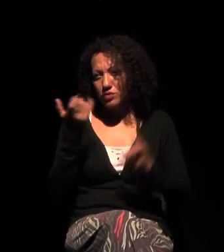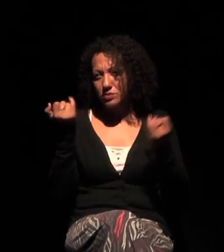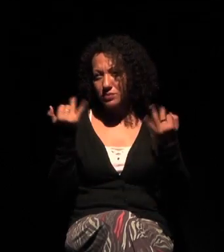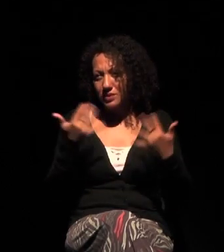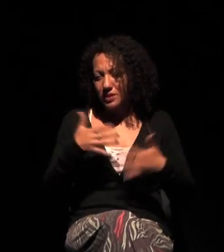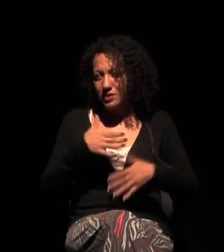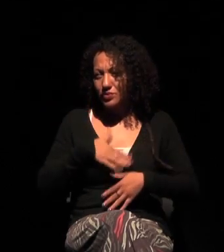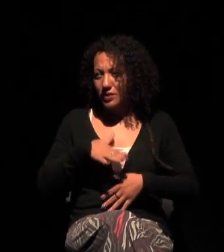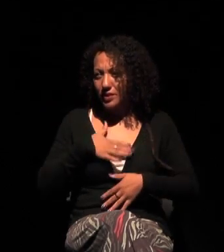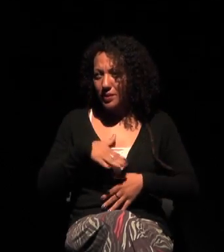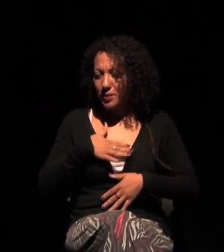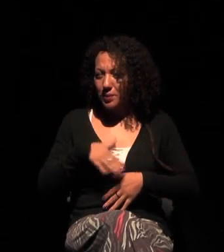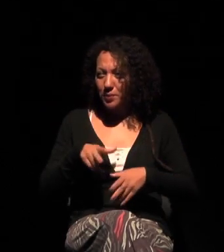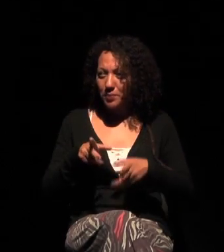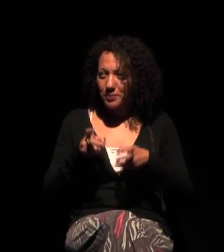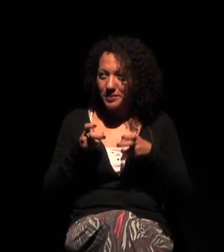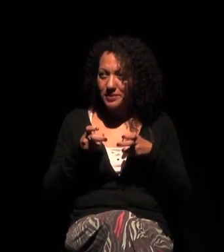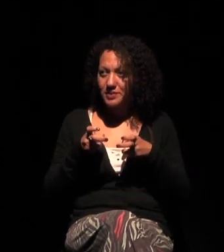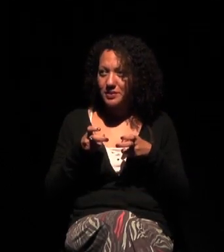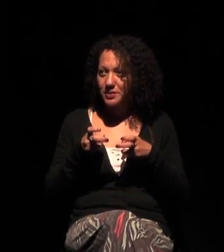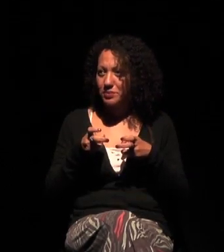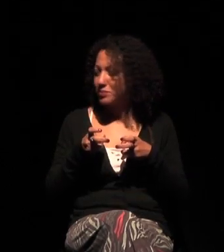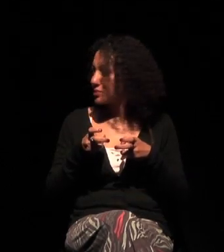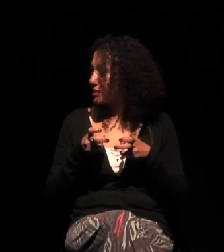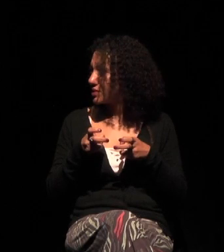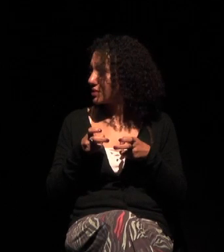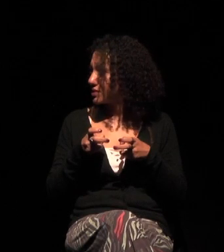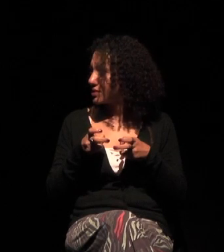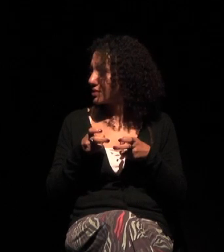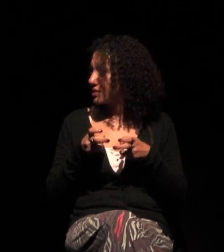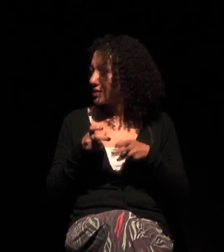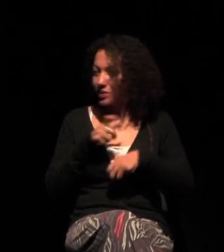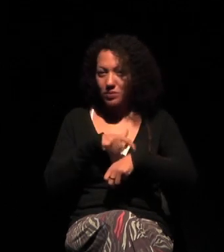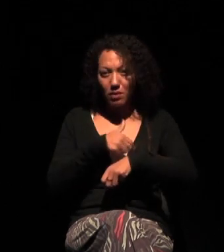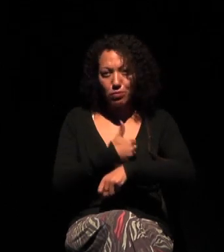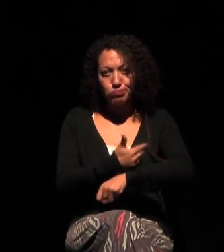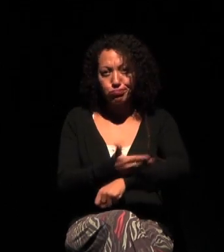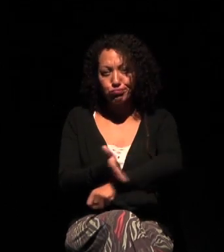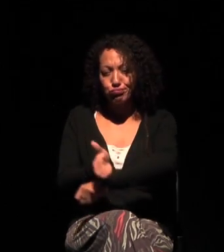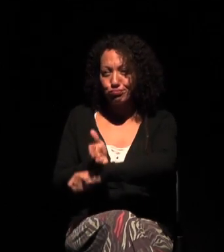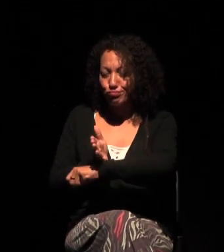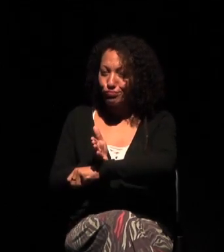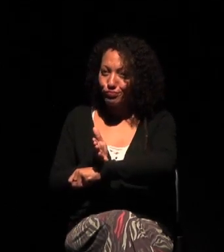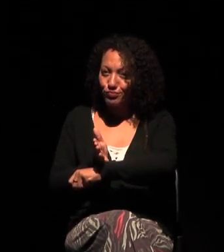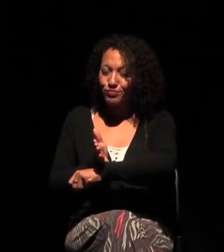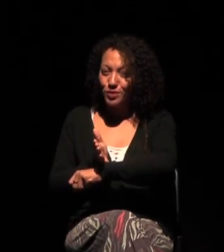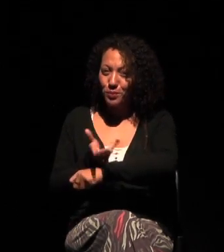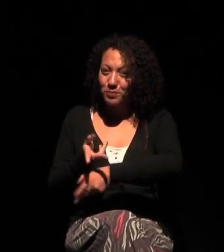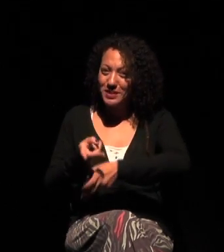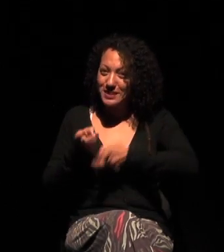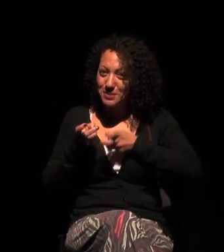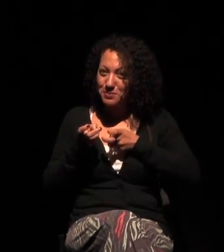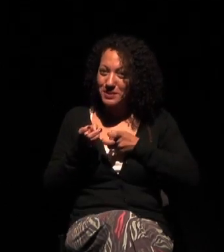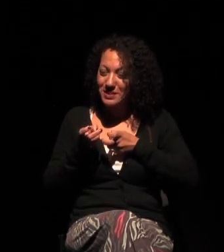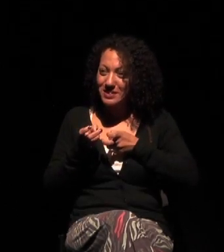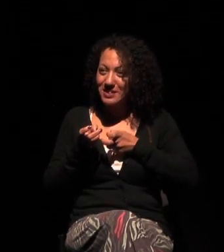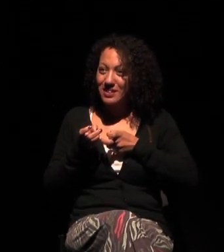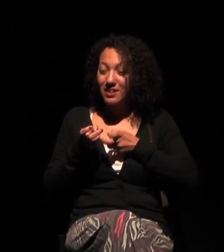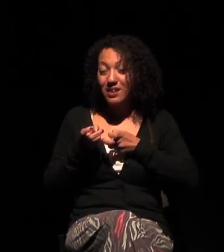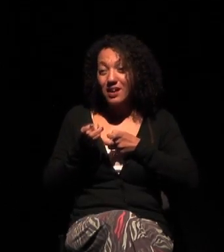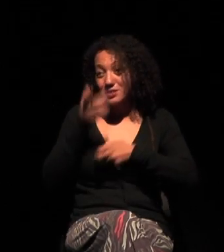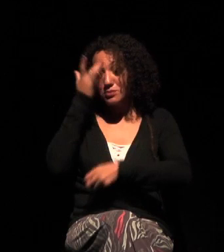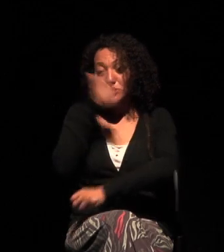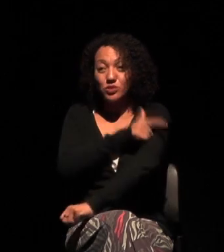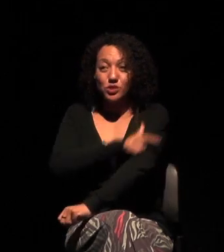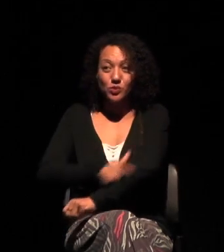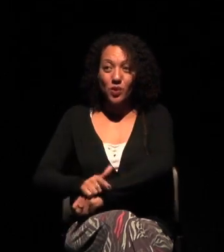e eu percebi que estava lá argumenta a abusar do tempo ninguém que gentilmente não cortar uma palavra